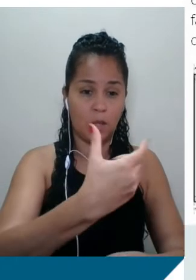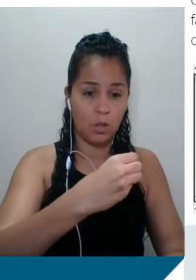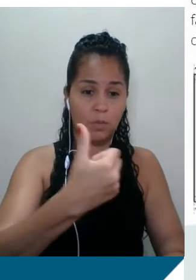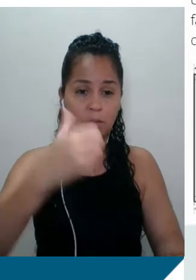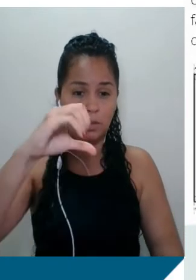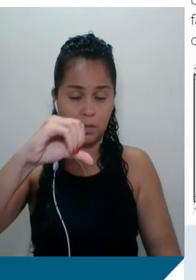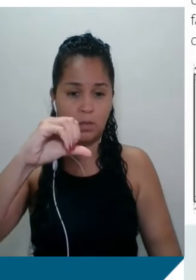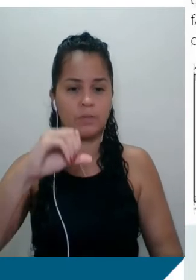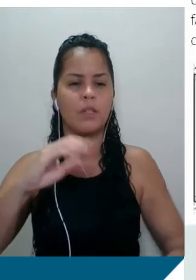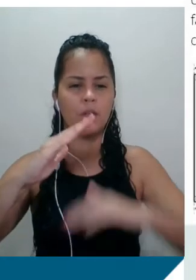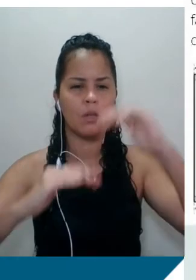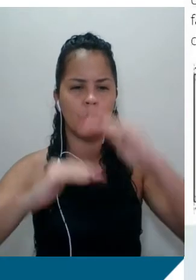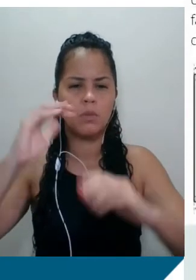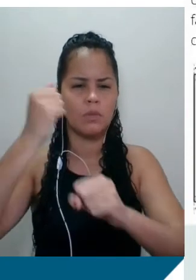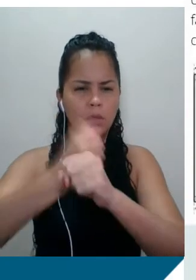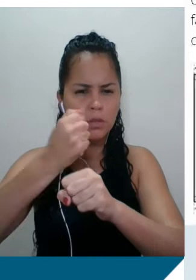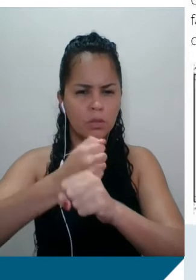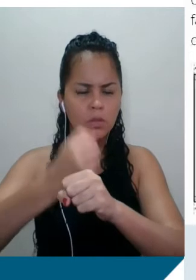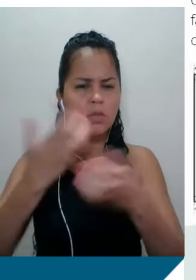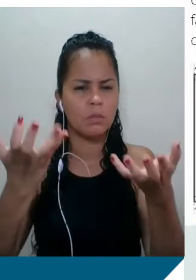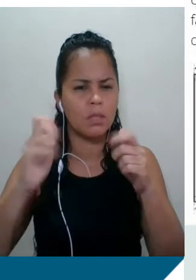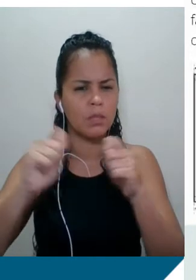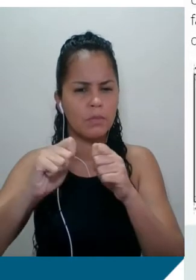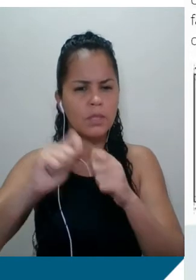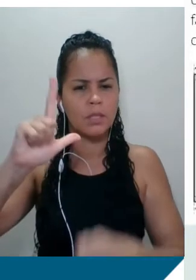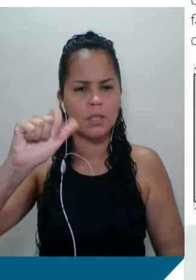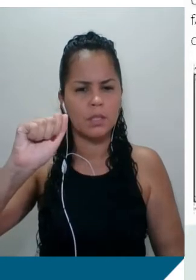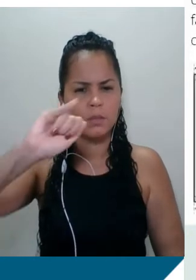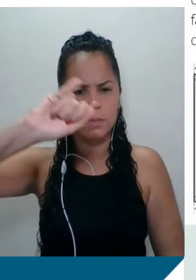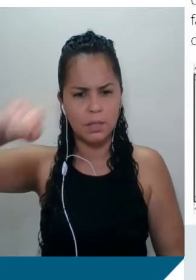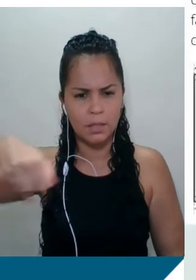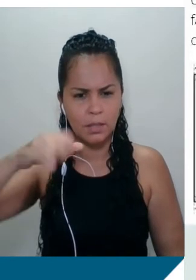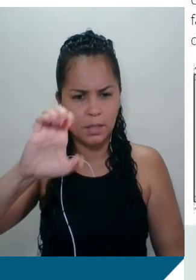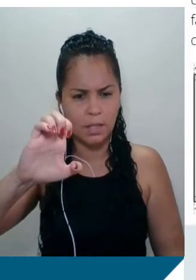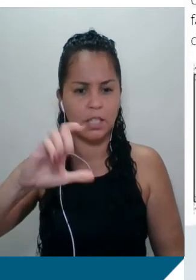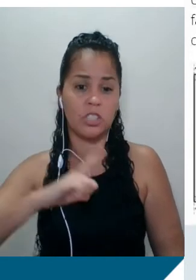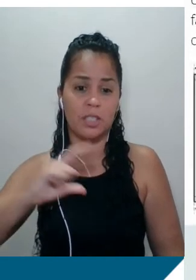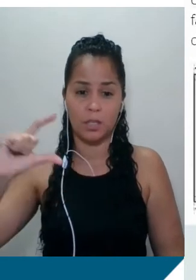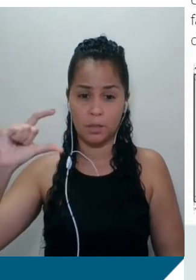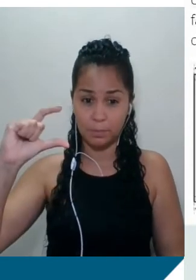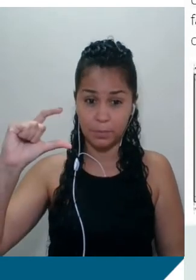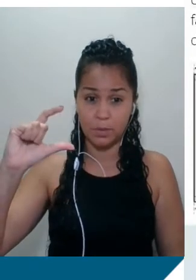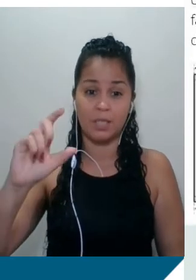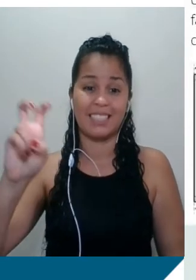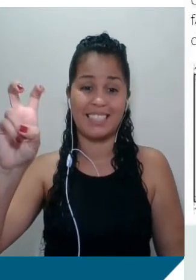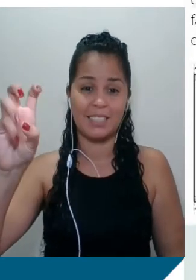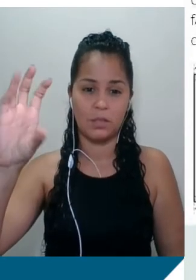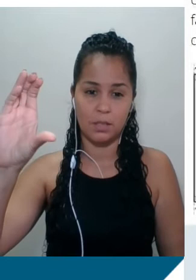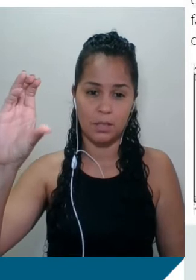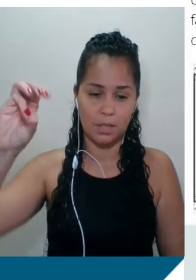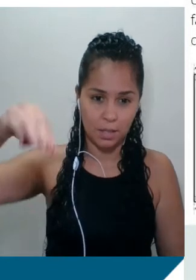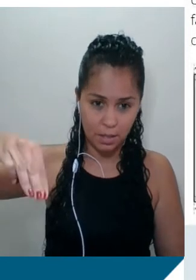de 2019. E ela diz: um mestre de obras deseja fazer uma laje com espessura de 5 centímetros